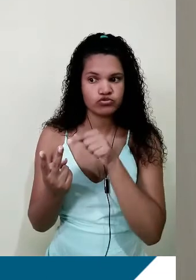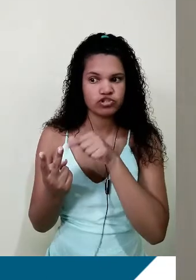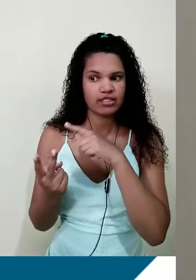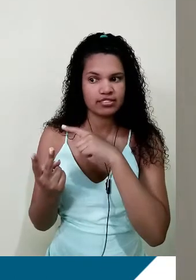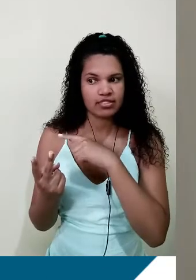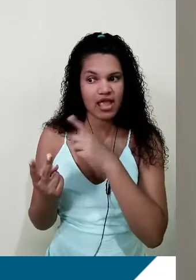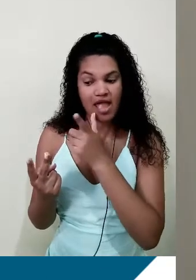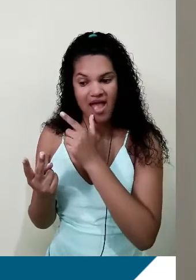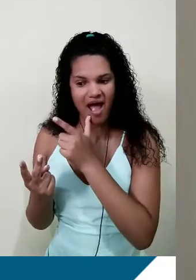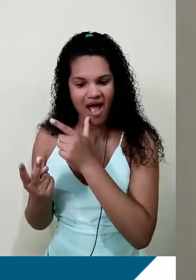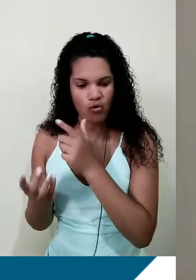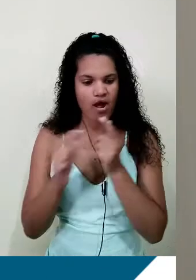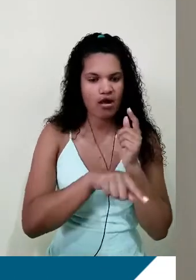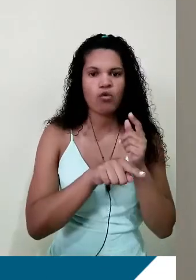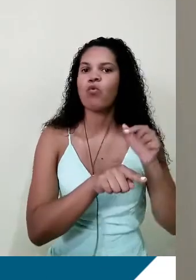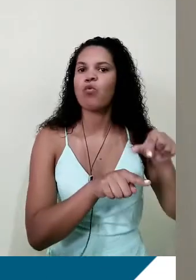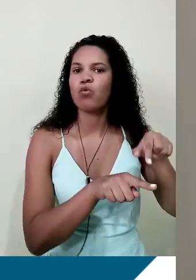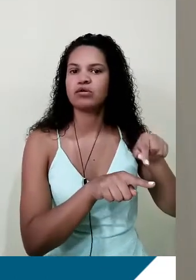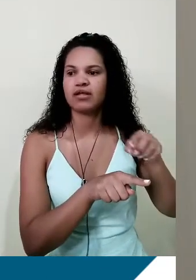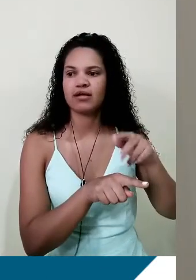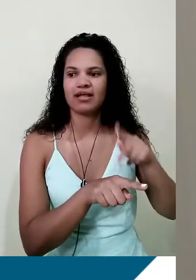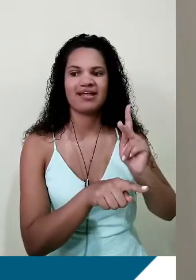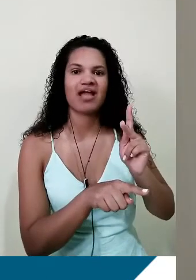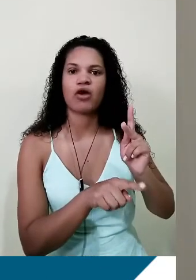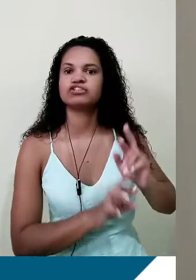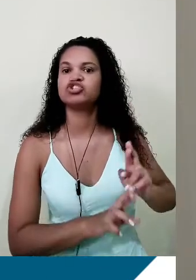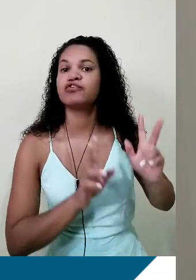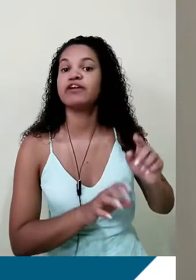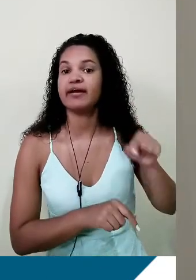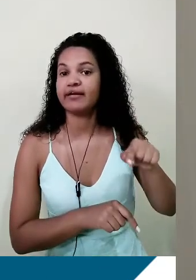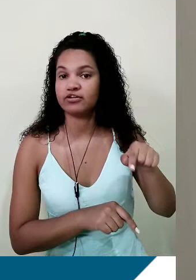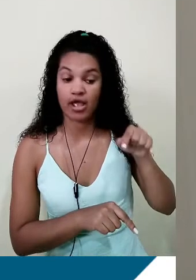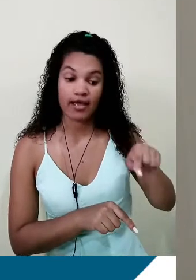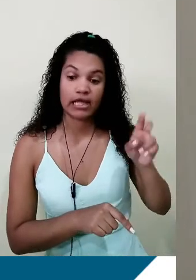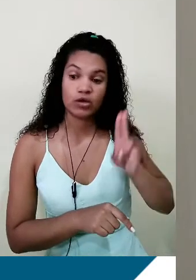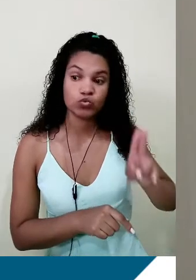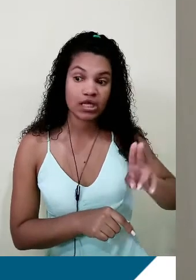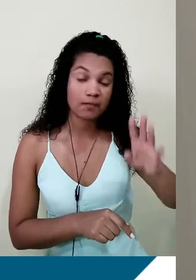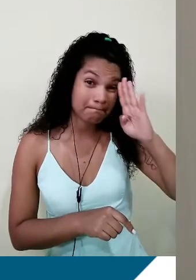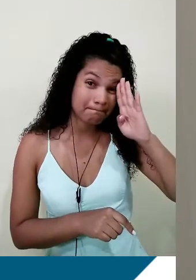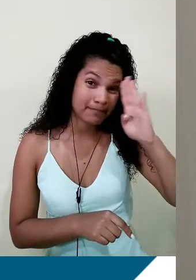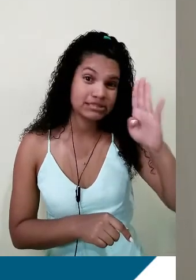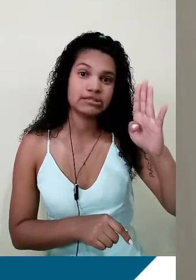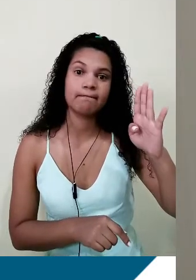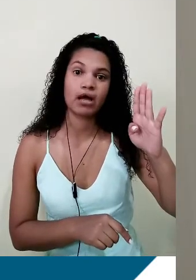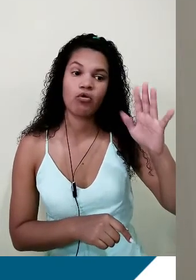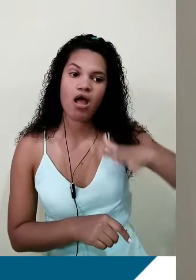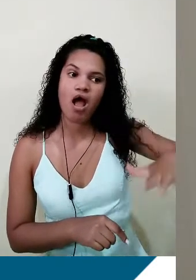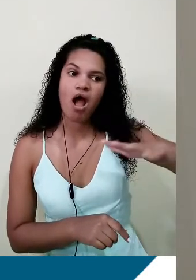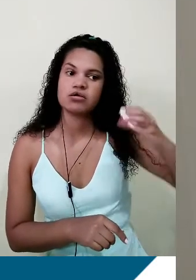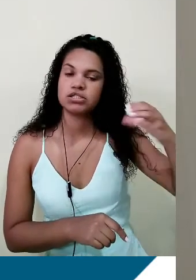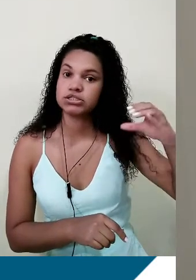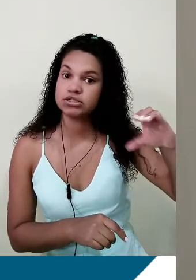água, a escala Kelvin ela é uma escala que é utilizada principalmente no meio científico,